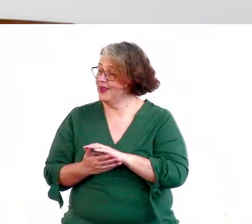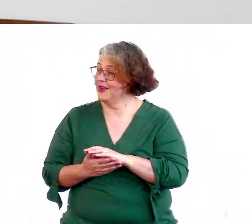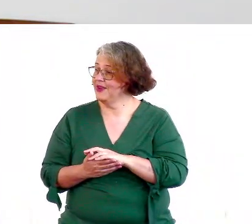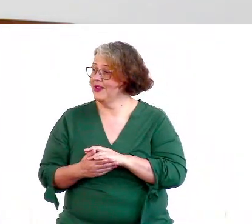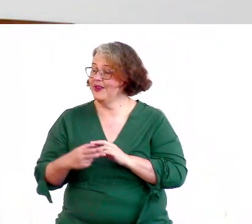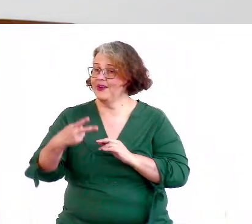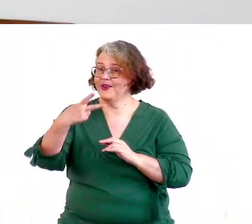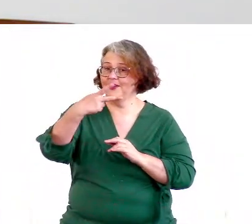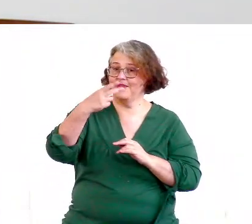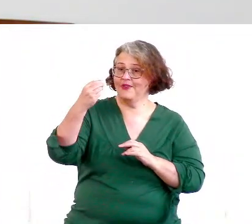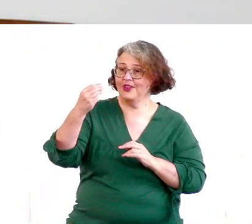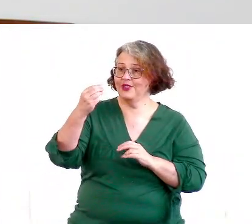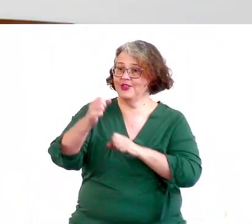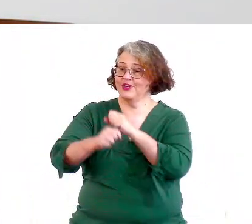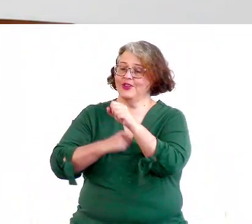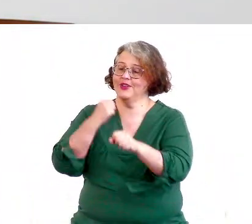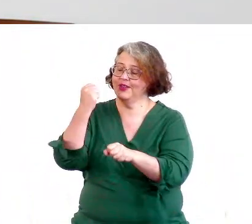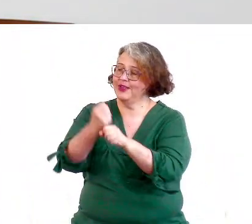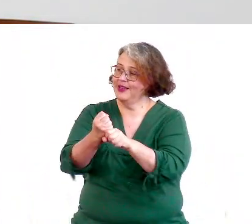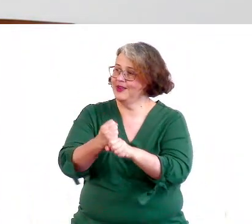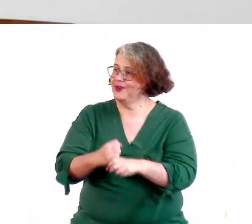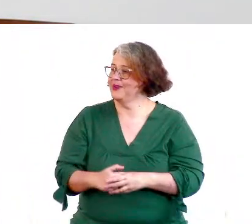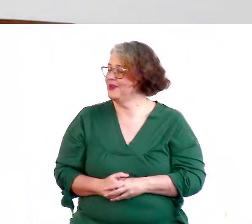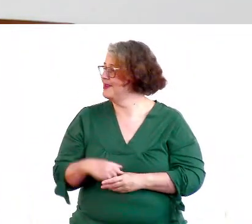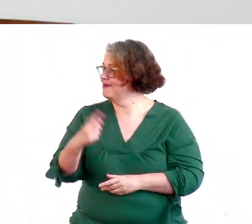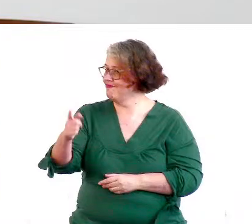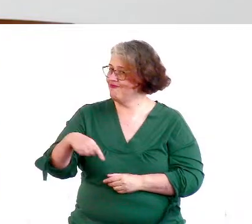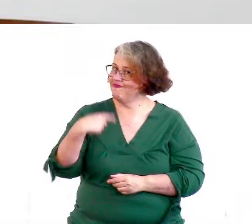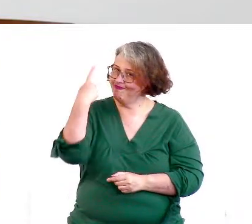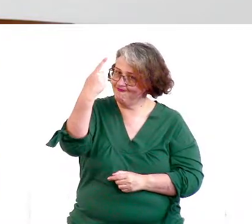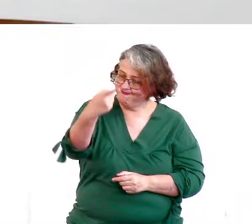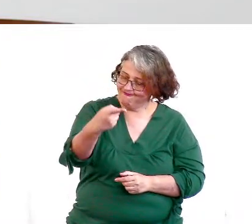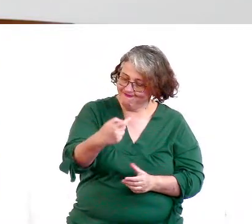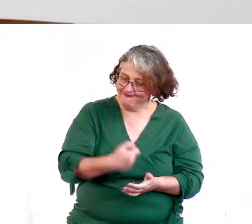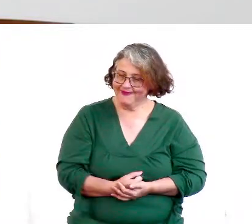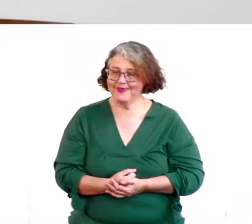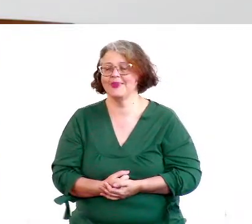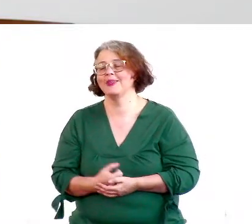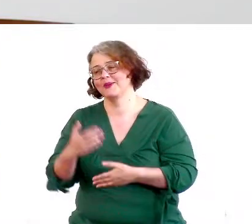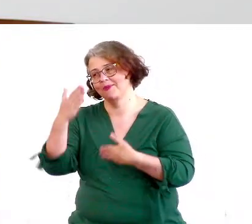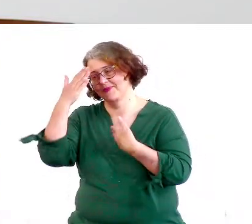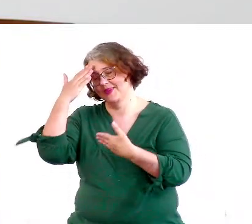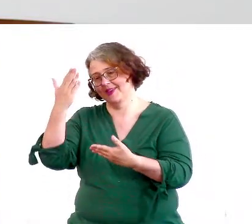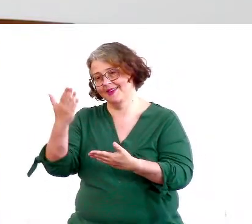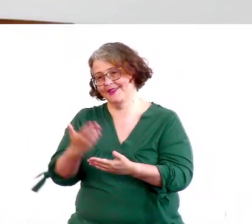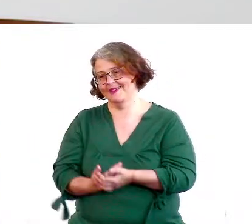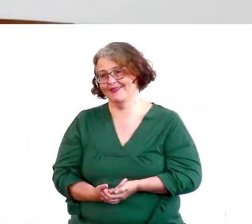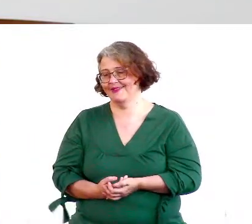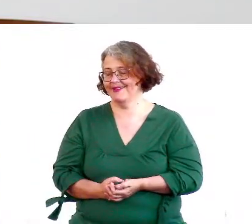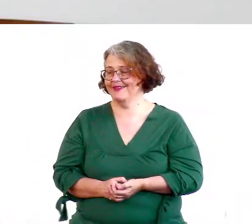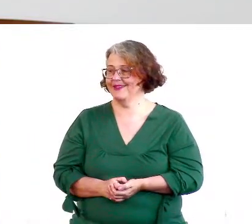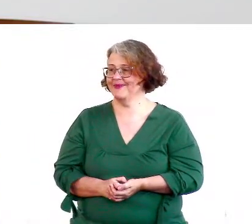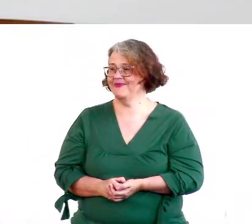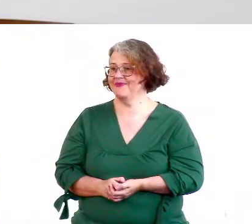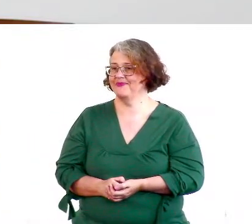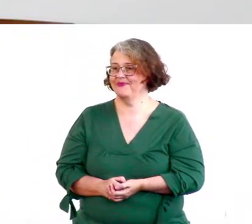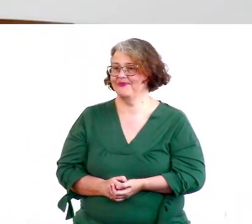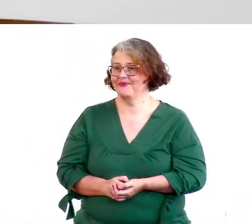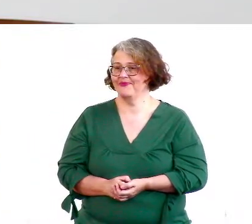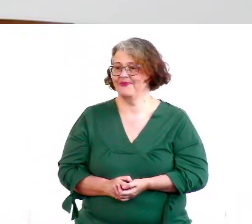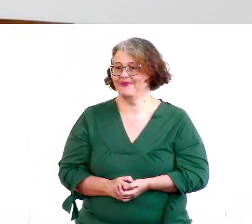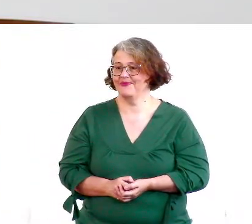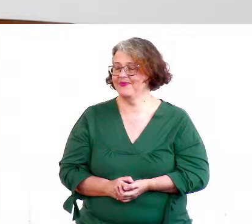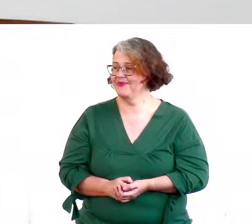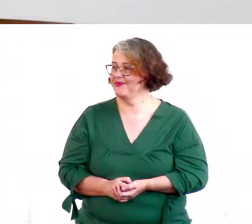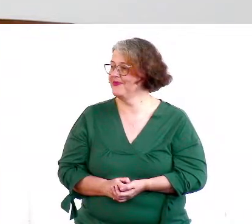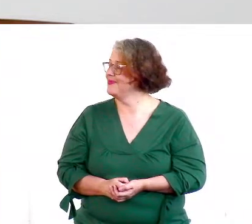anos depois, muito bom, muito obrigado por escolherem a nossa igreja para cultuar nessa manhã, tá? Uma